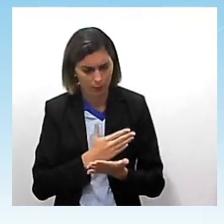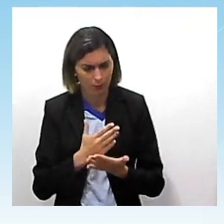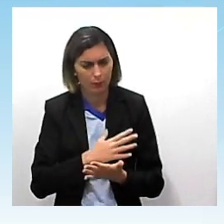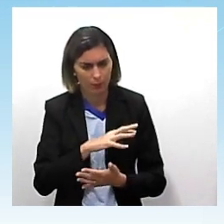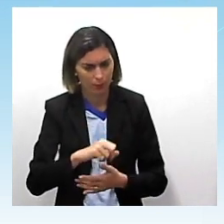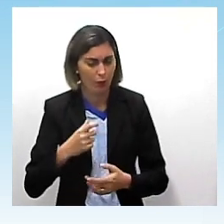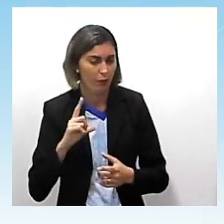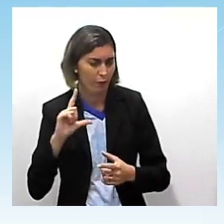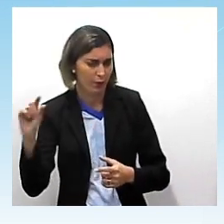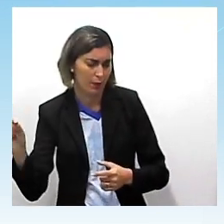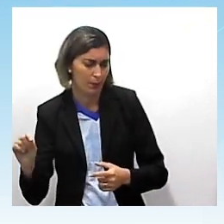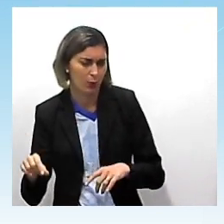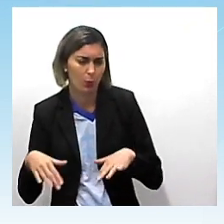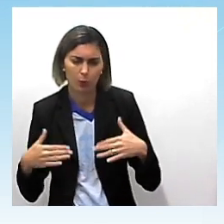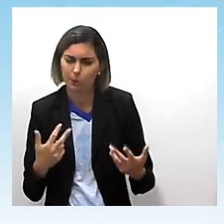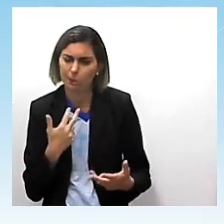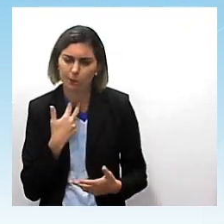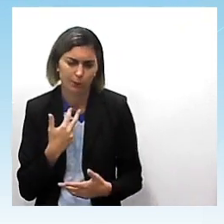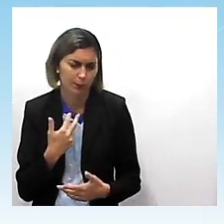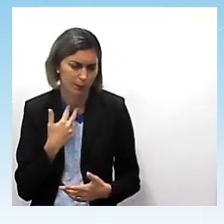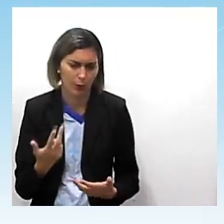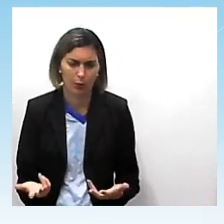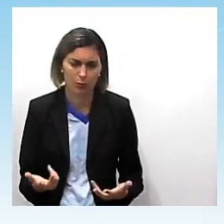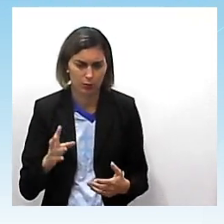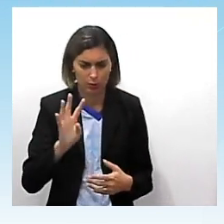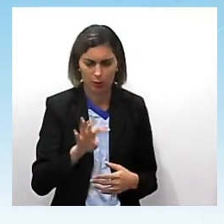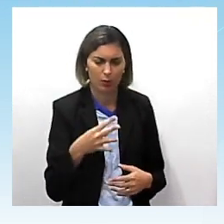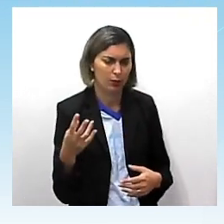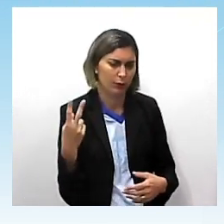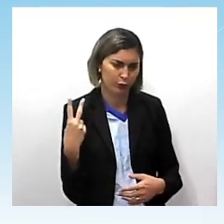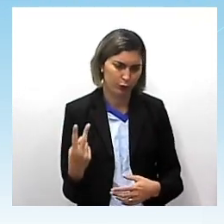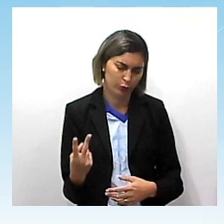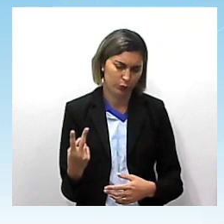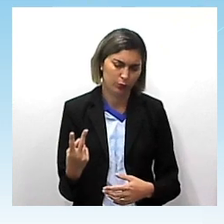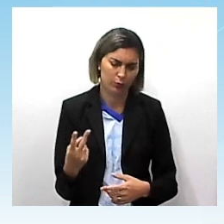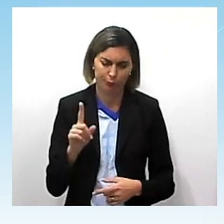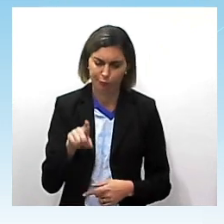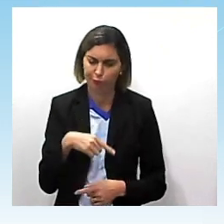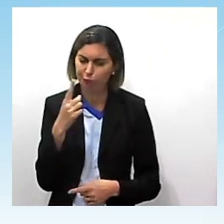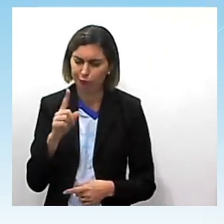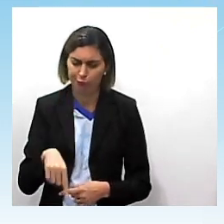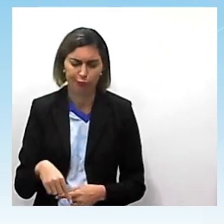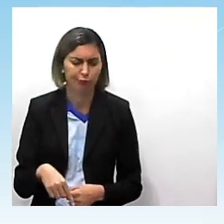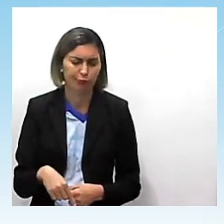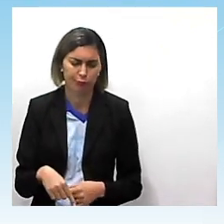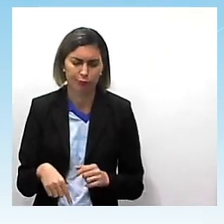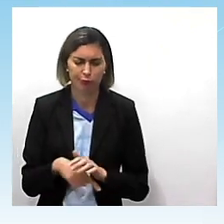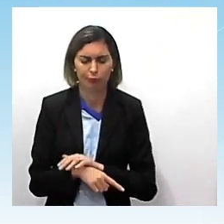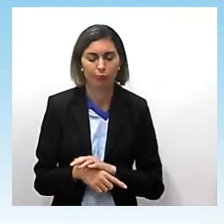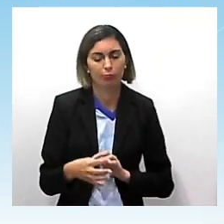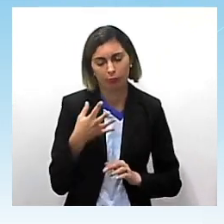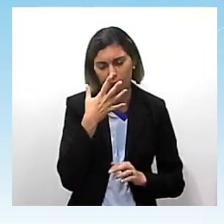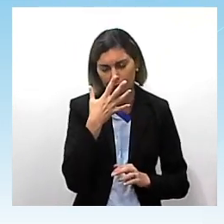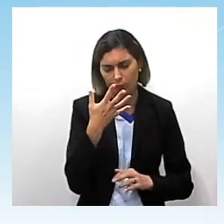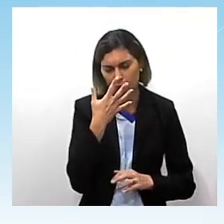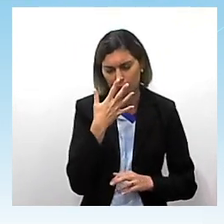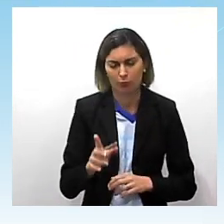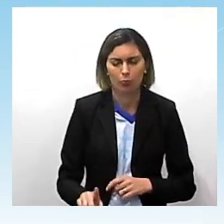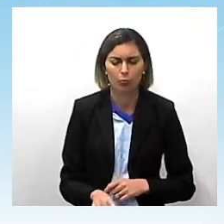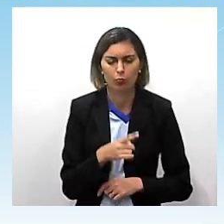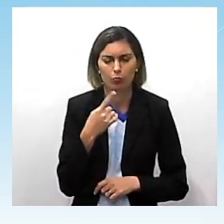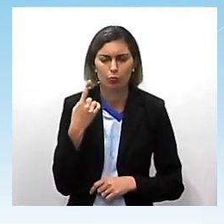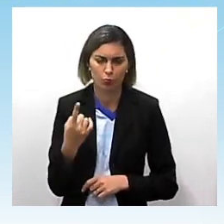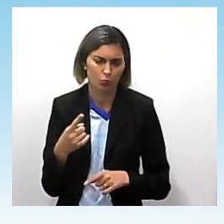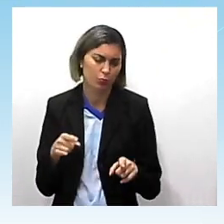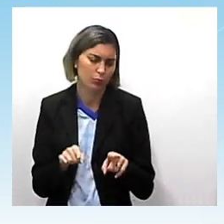e vai embora. Então não pode ser esse gráfico 2, ele está fora da nossa análise. Observe que o gráfico 1,